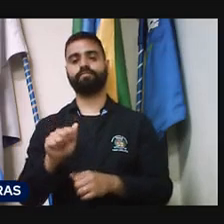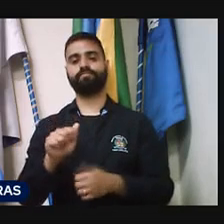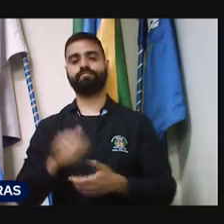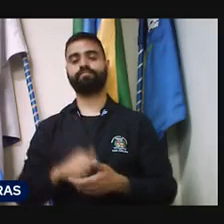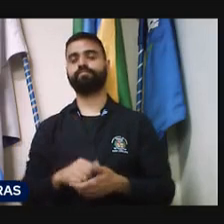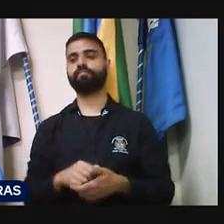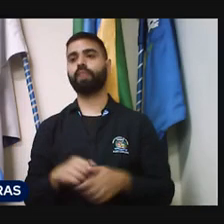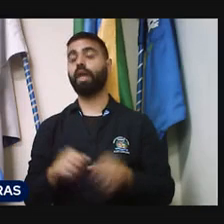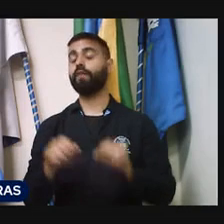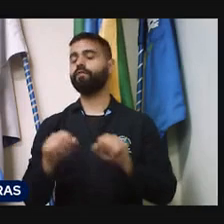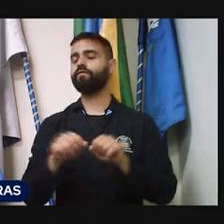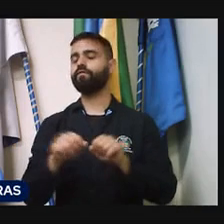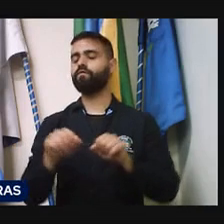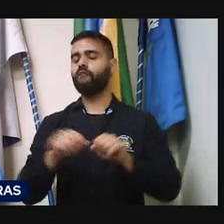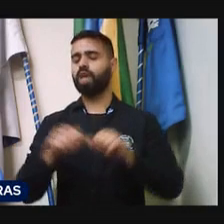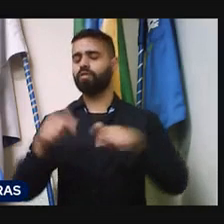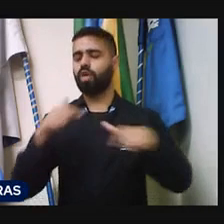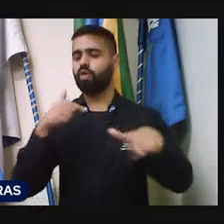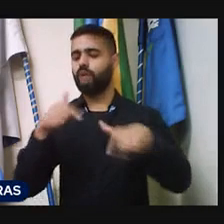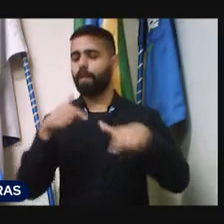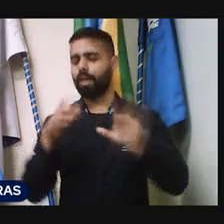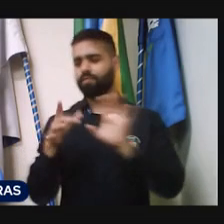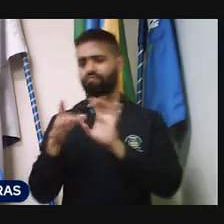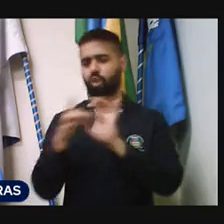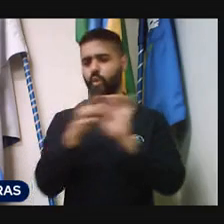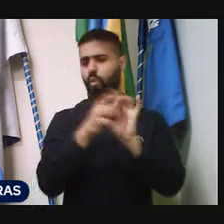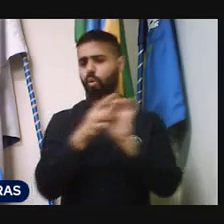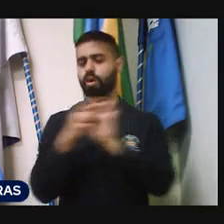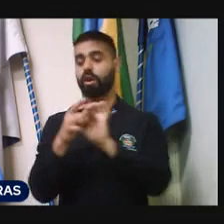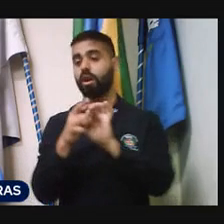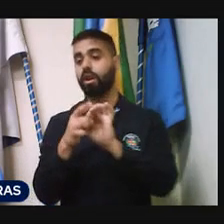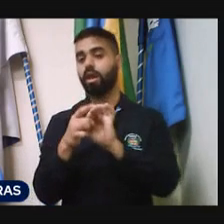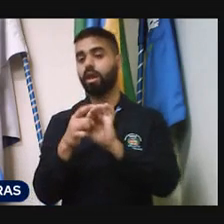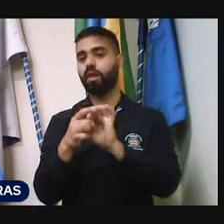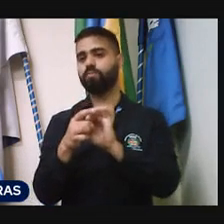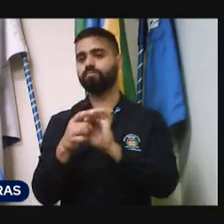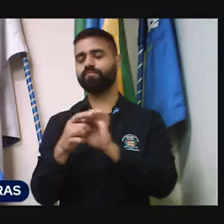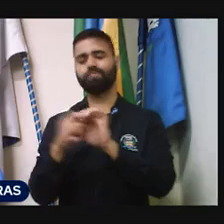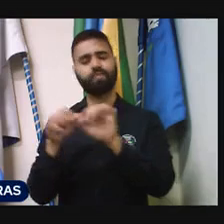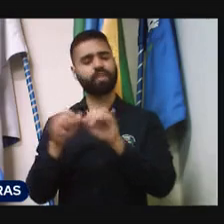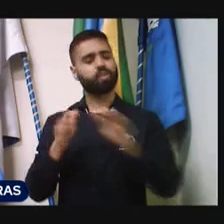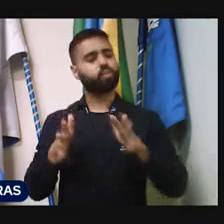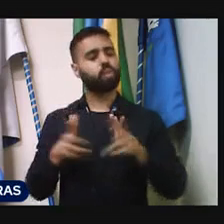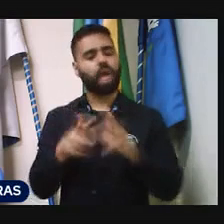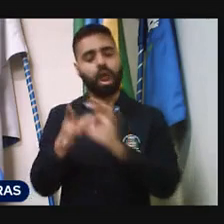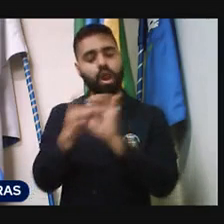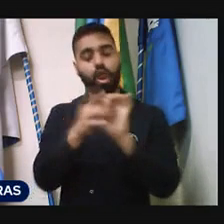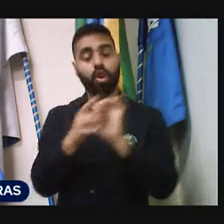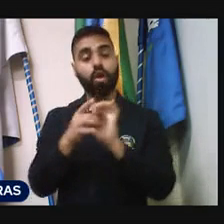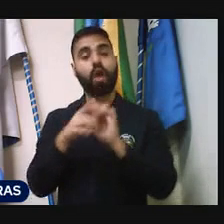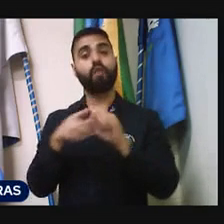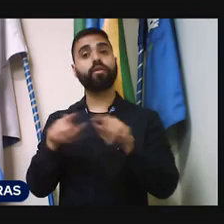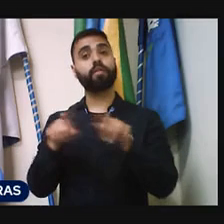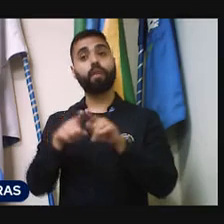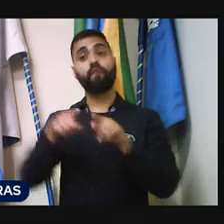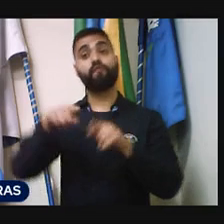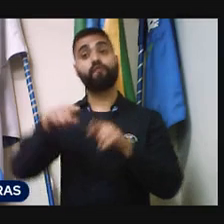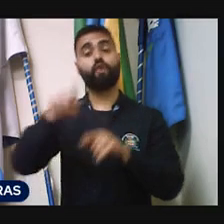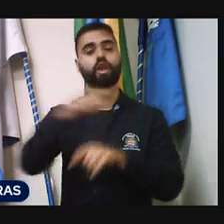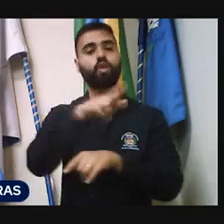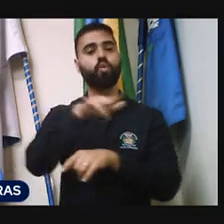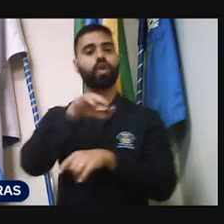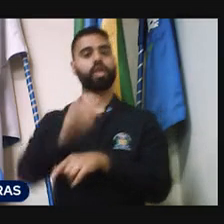fizeram uma luta fizeram uma união que elas moveram mundos e Fundos foram parar até no Rio de